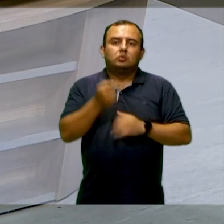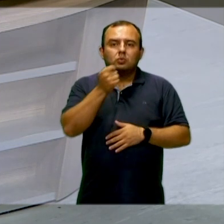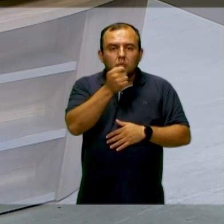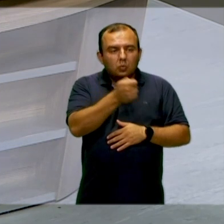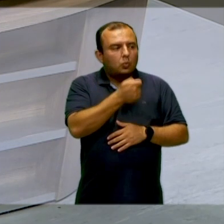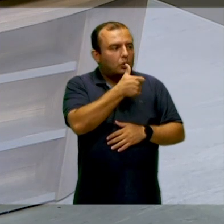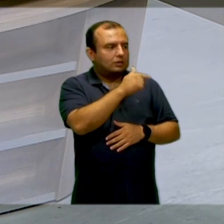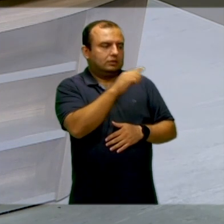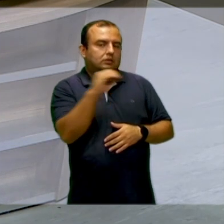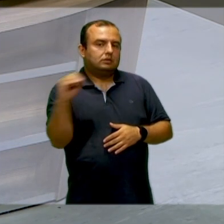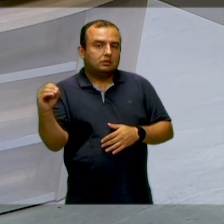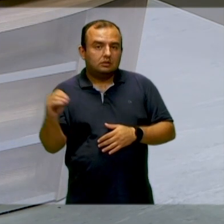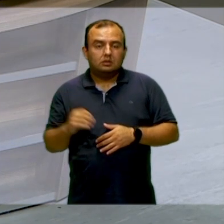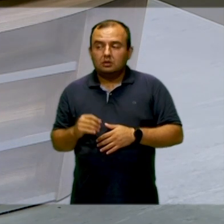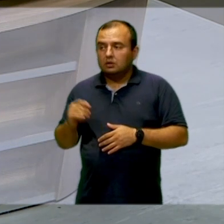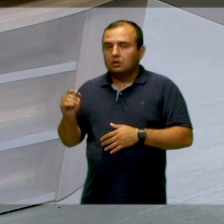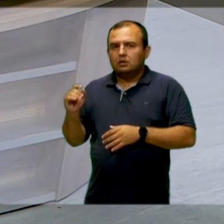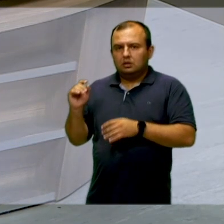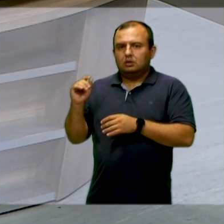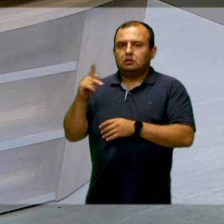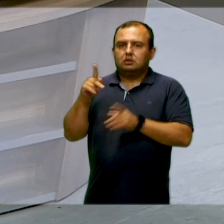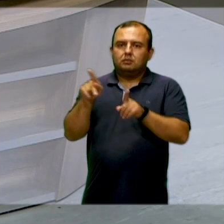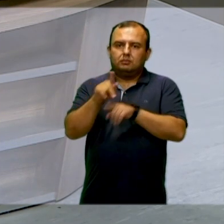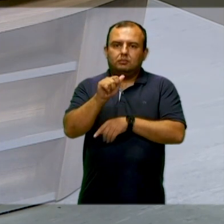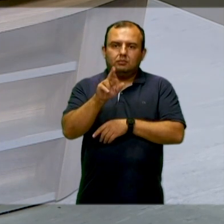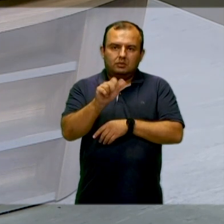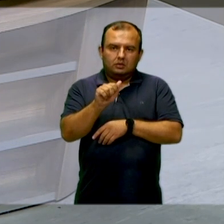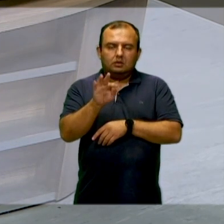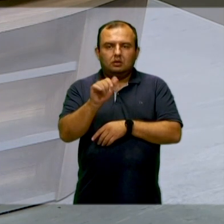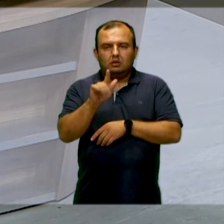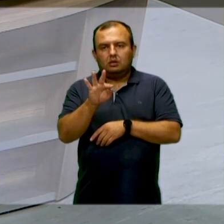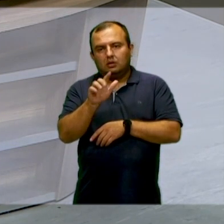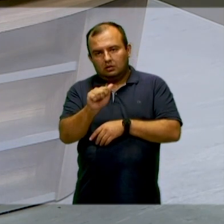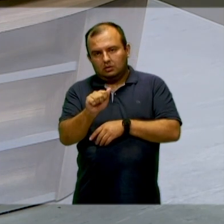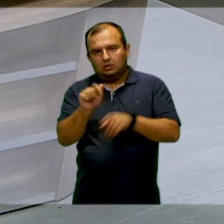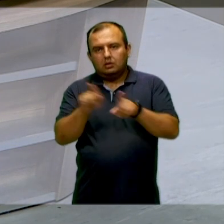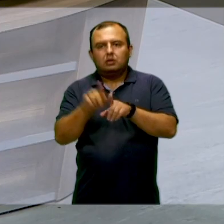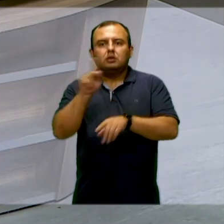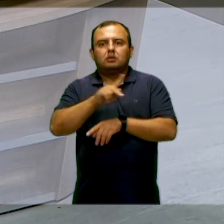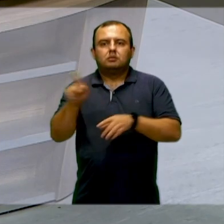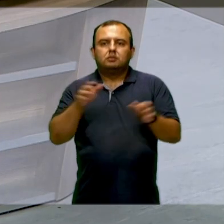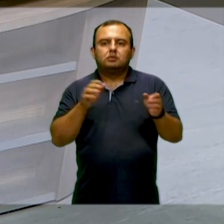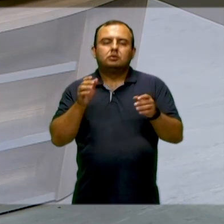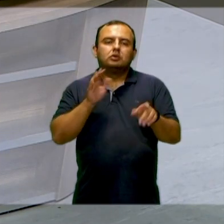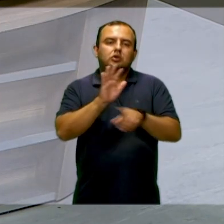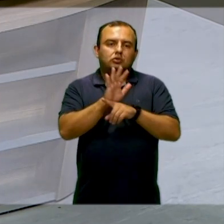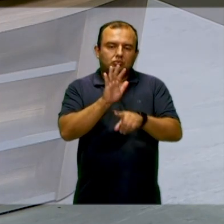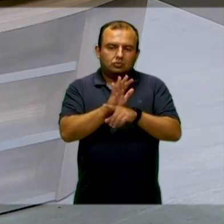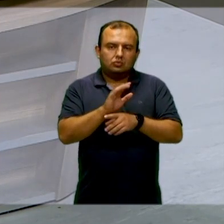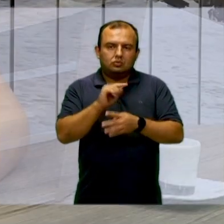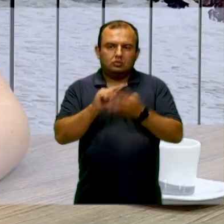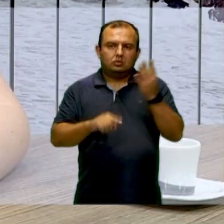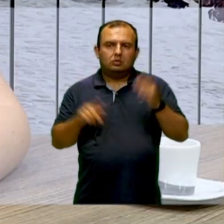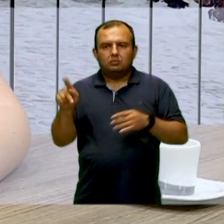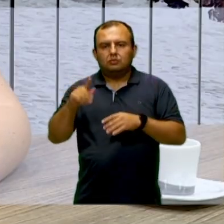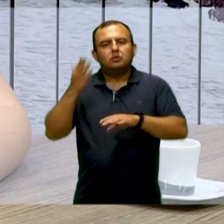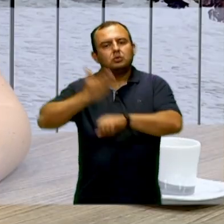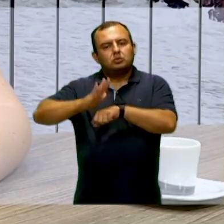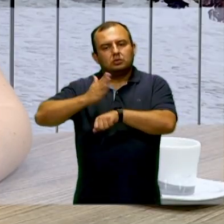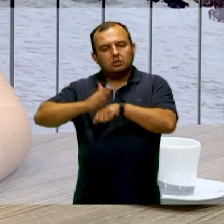700. E para atleta também. Atleta para atleta, professor e assistente. Professor treinador,